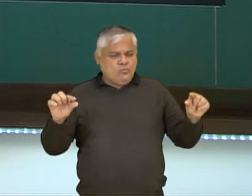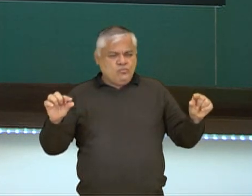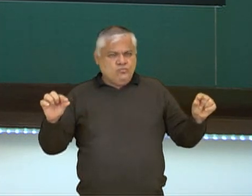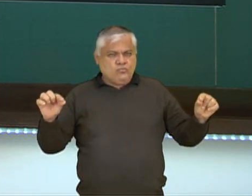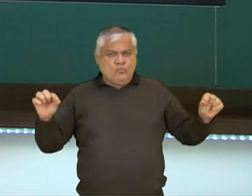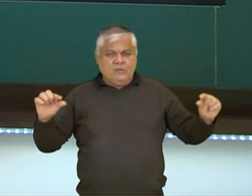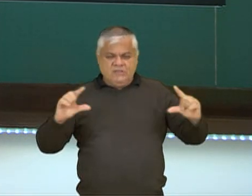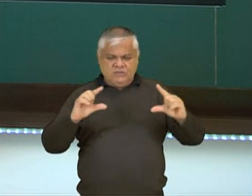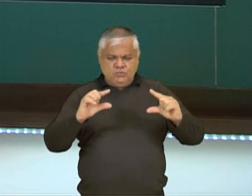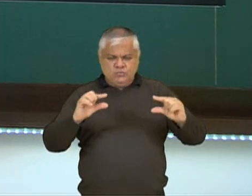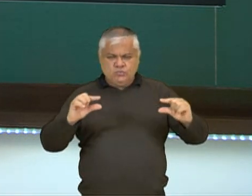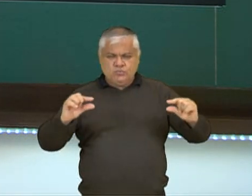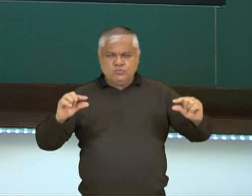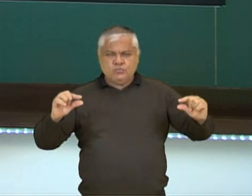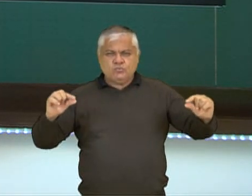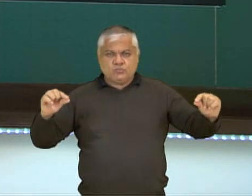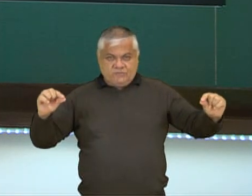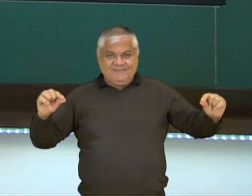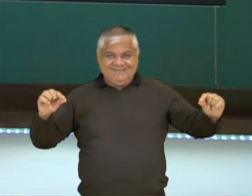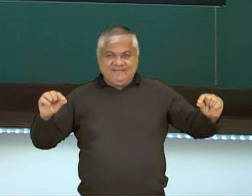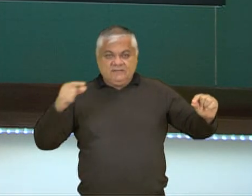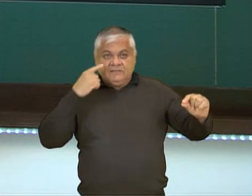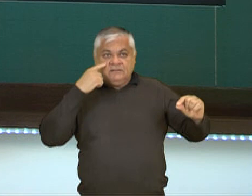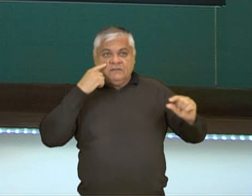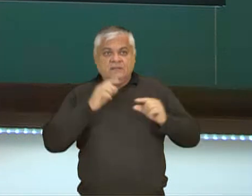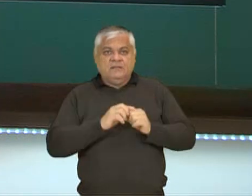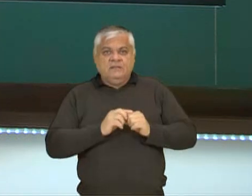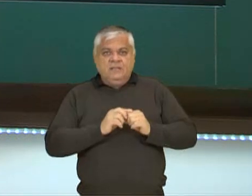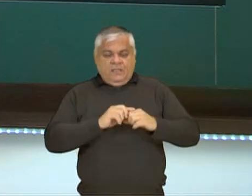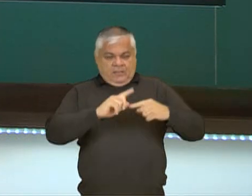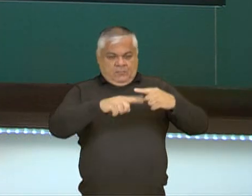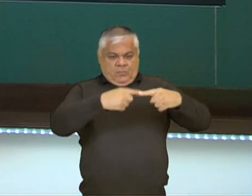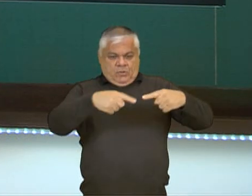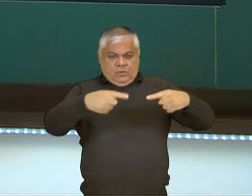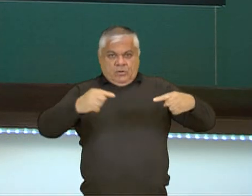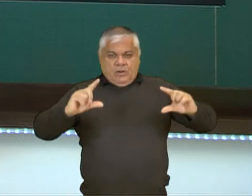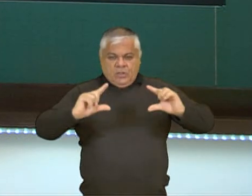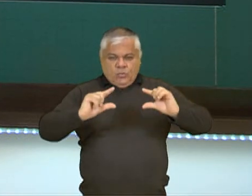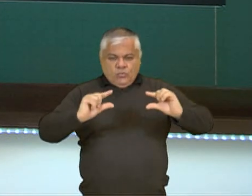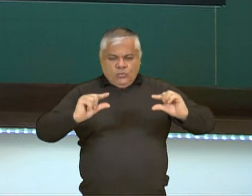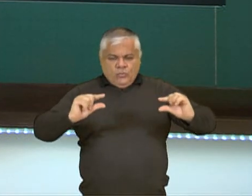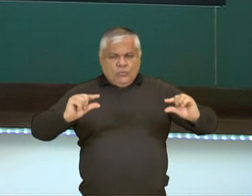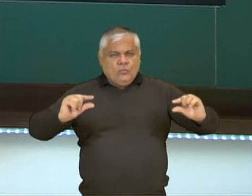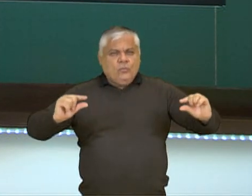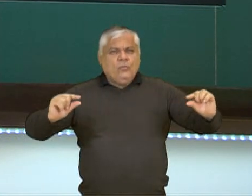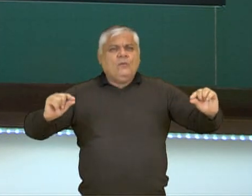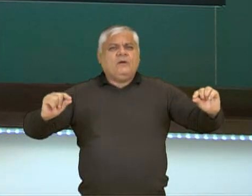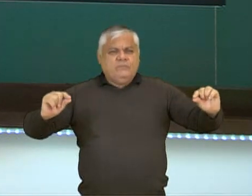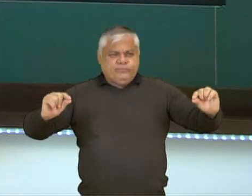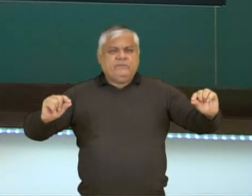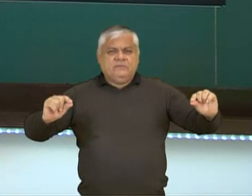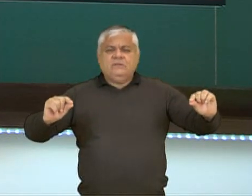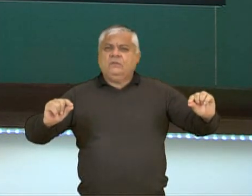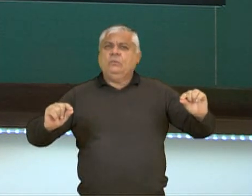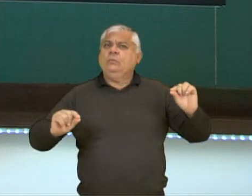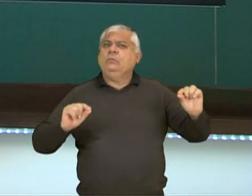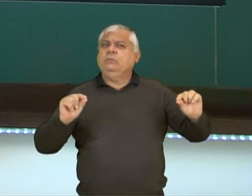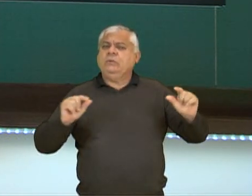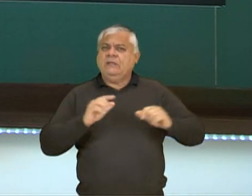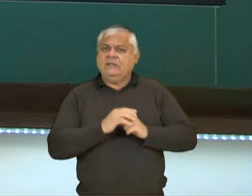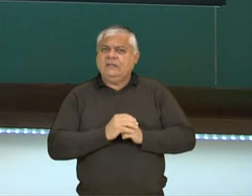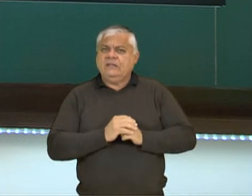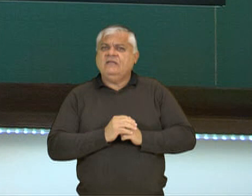são fininhas. Observa que nas duas extremidades, né, desse corpo cilíndrico dos